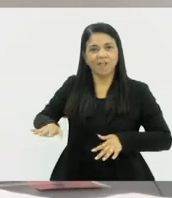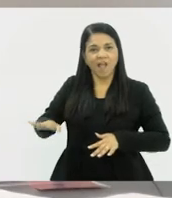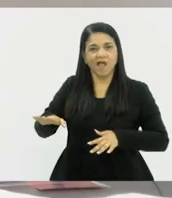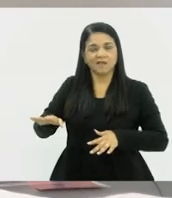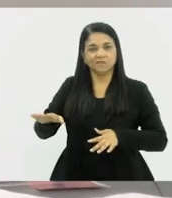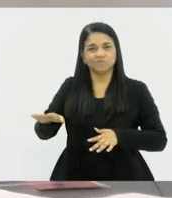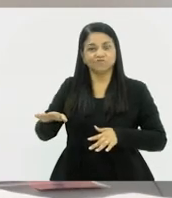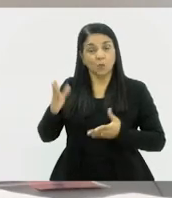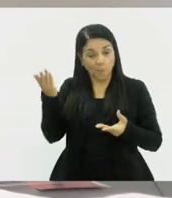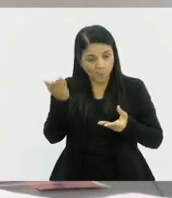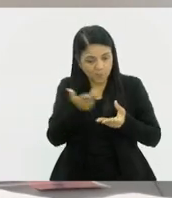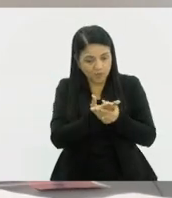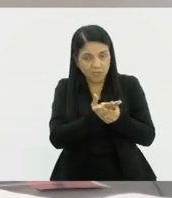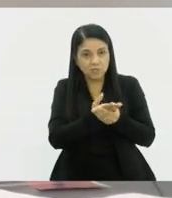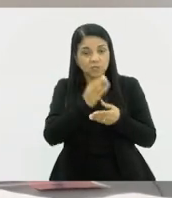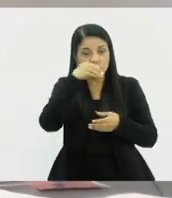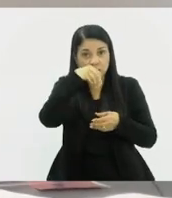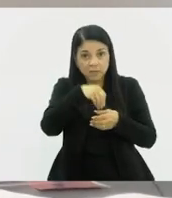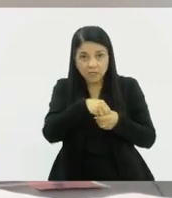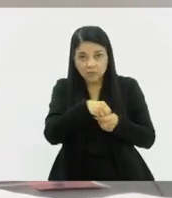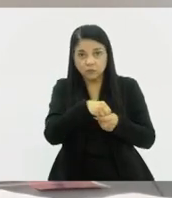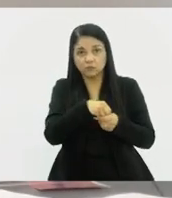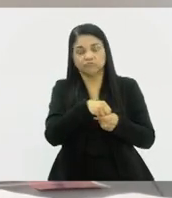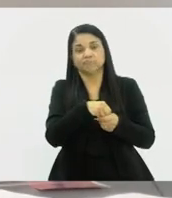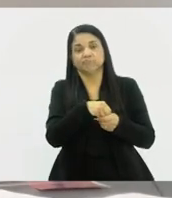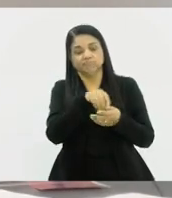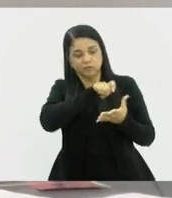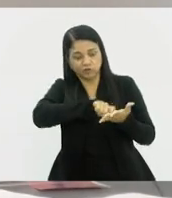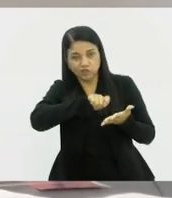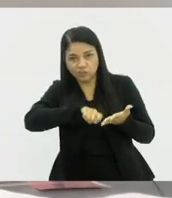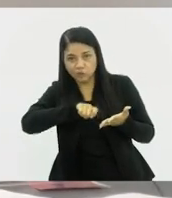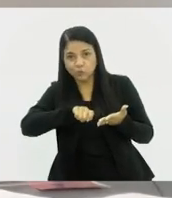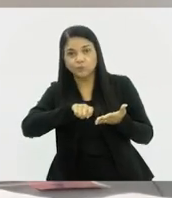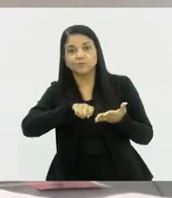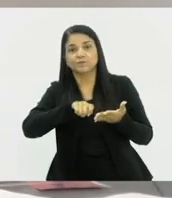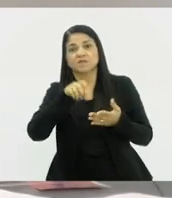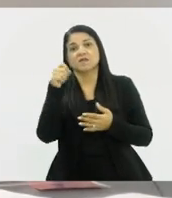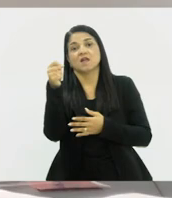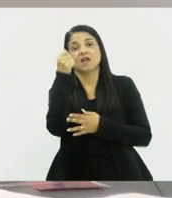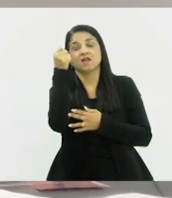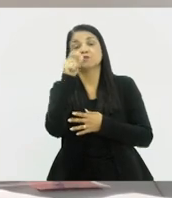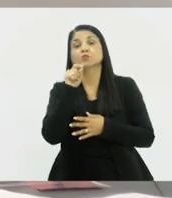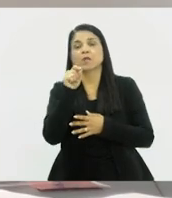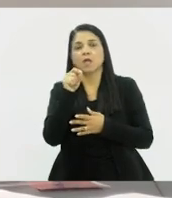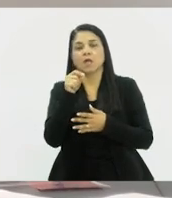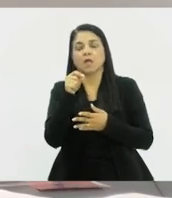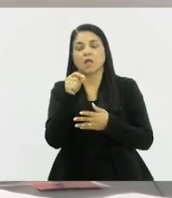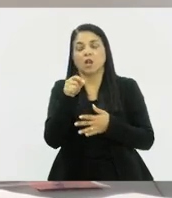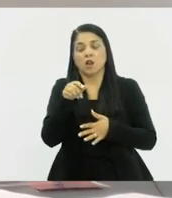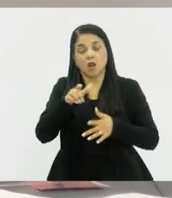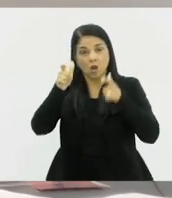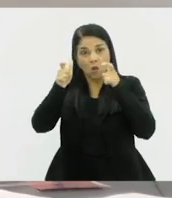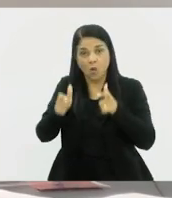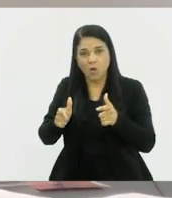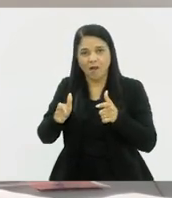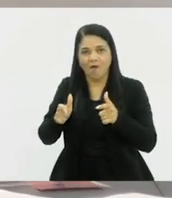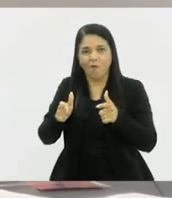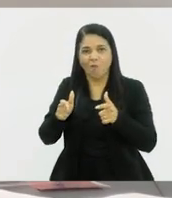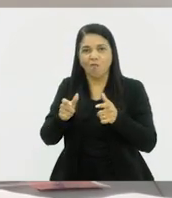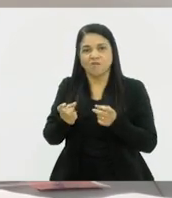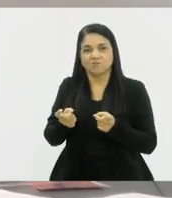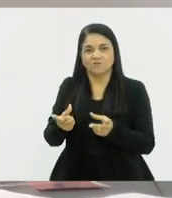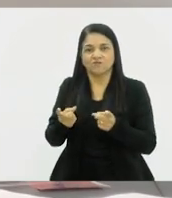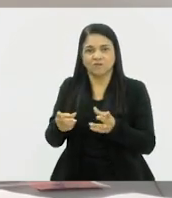agravante estava em local quer dizer grande parte das favelas das Comunidades do Rio de Janeiro